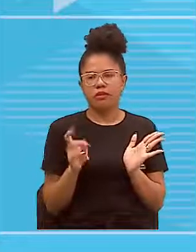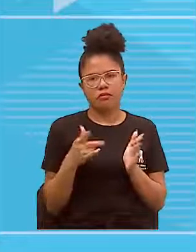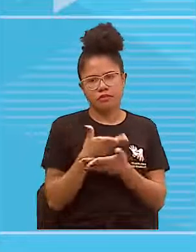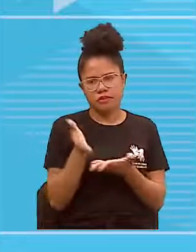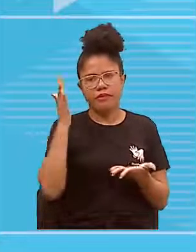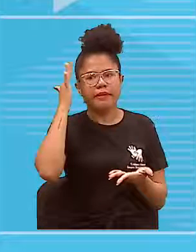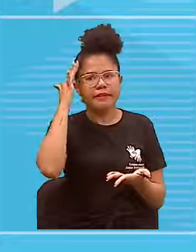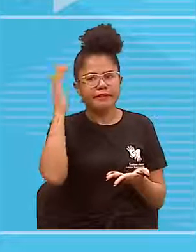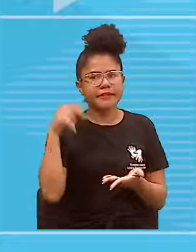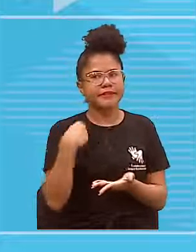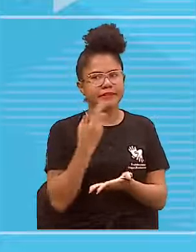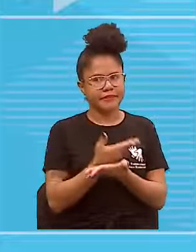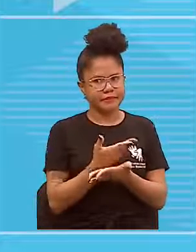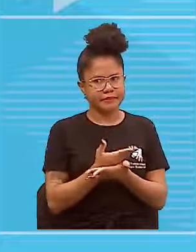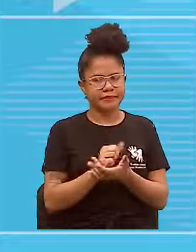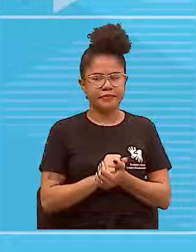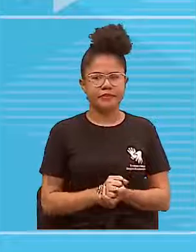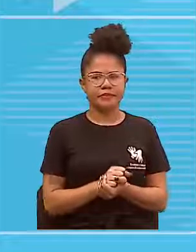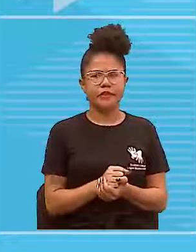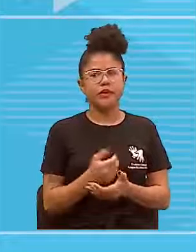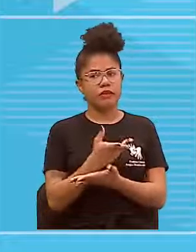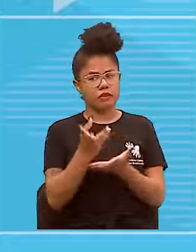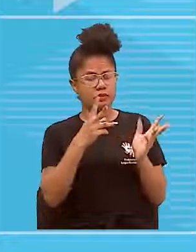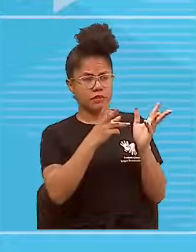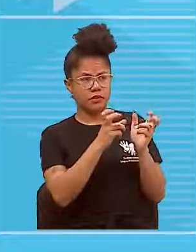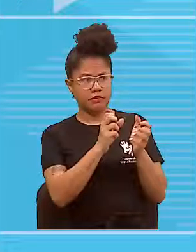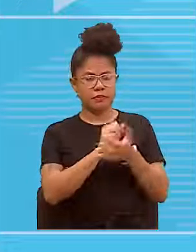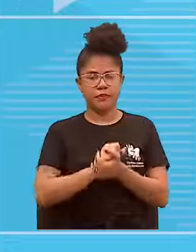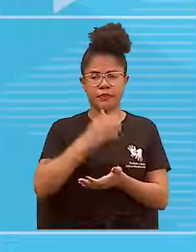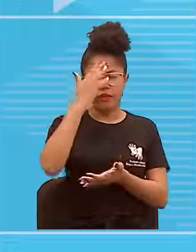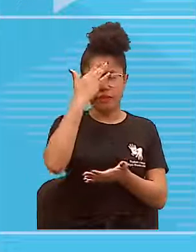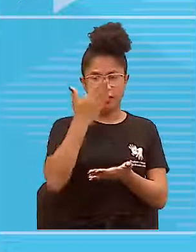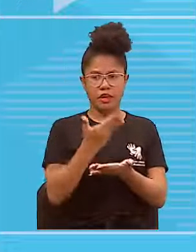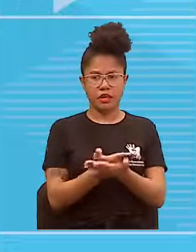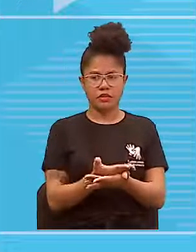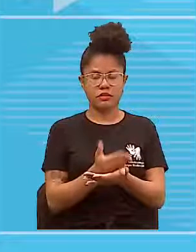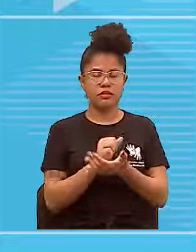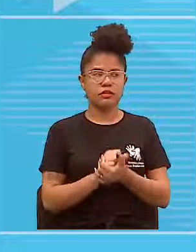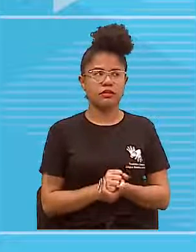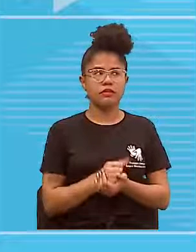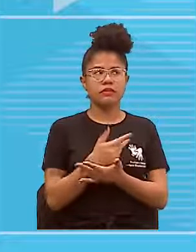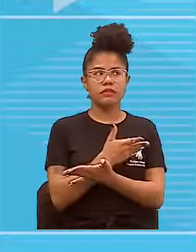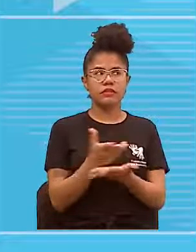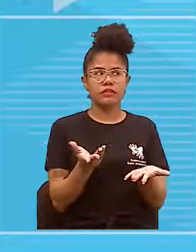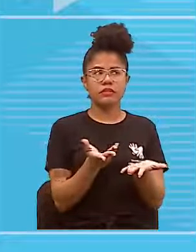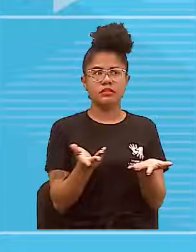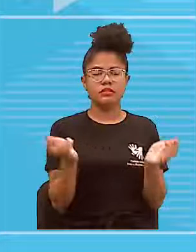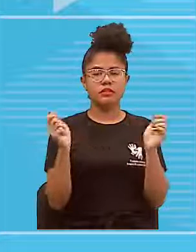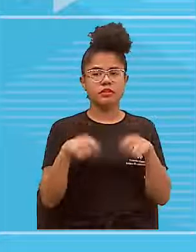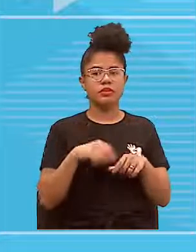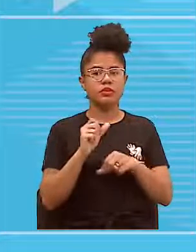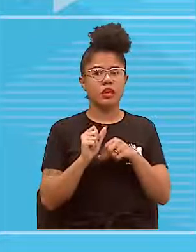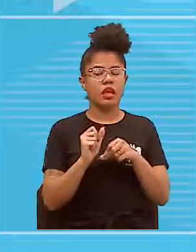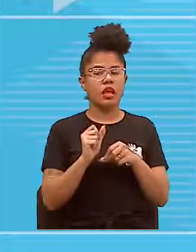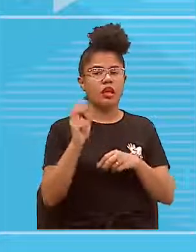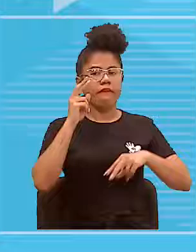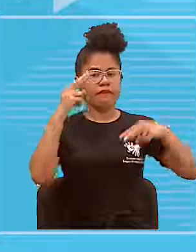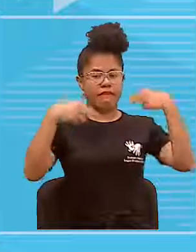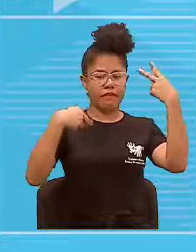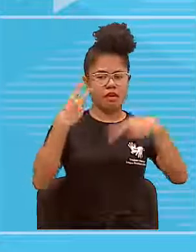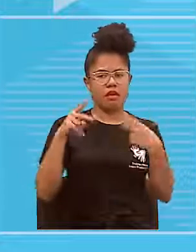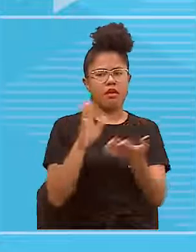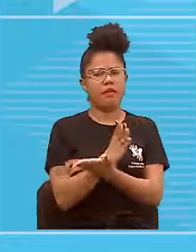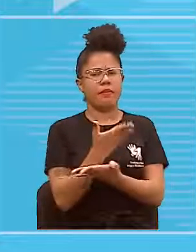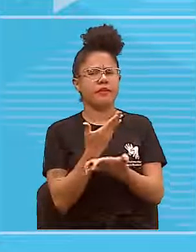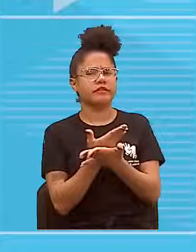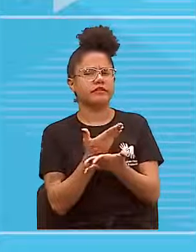decorrer das nossas aulas. Vocês vão ver. Então, eu acredito que vocês deverão assistir algumas aulas no YouTube e